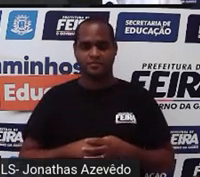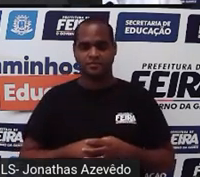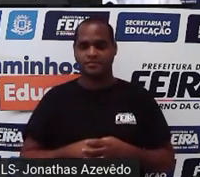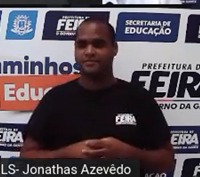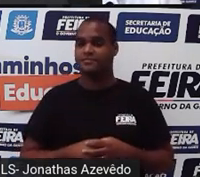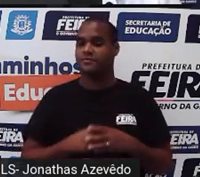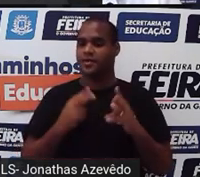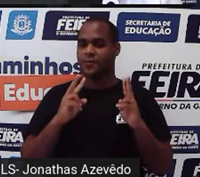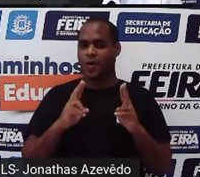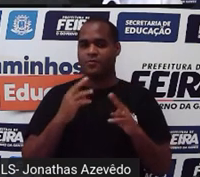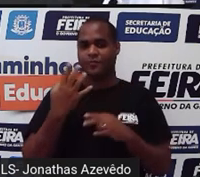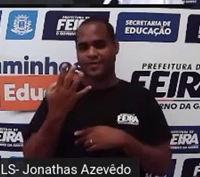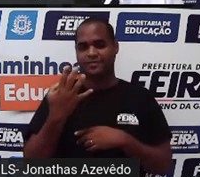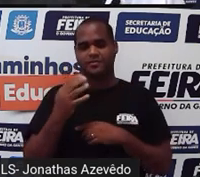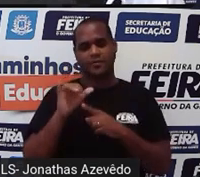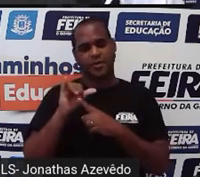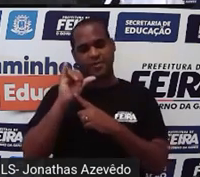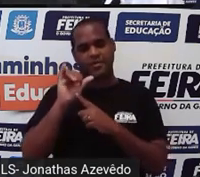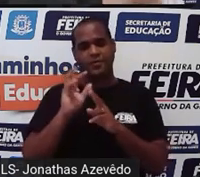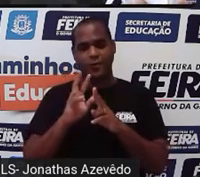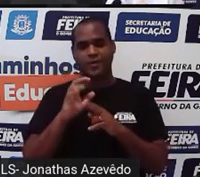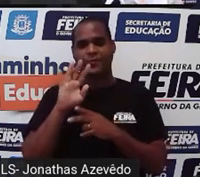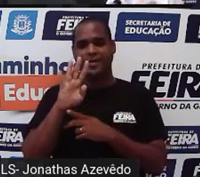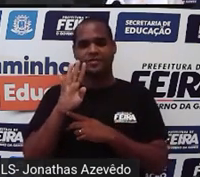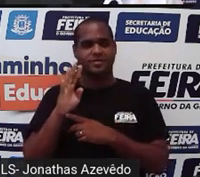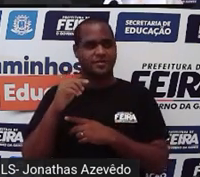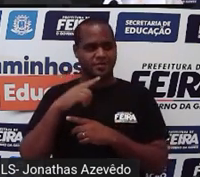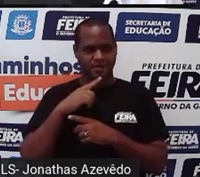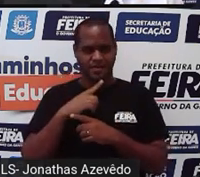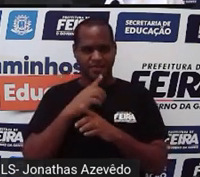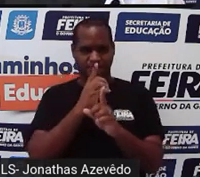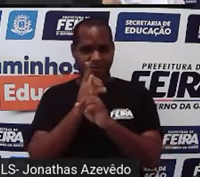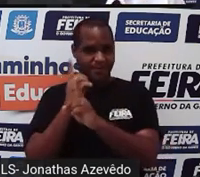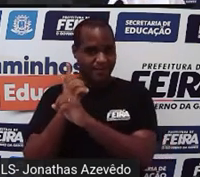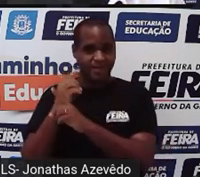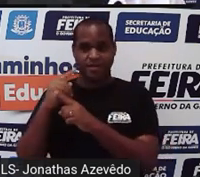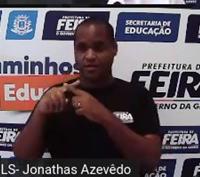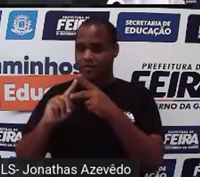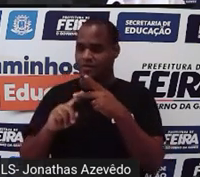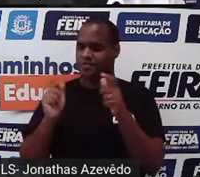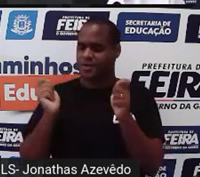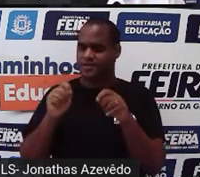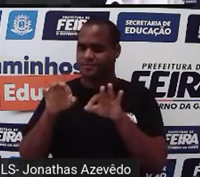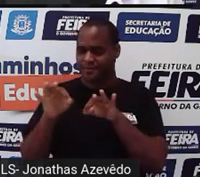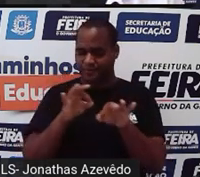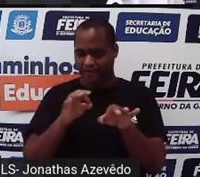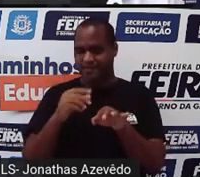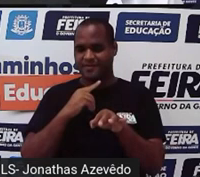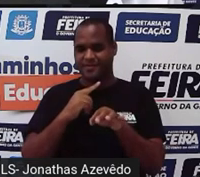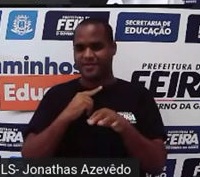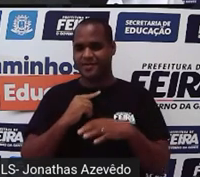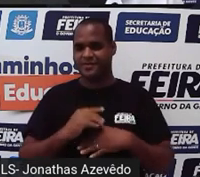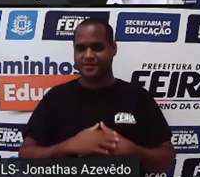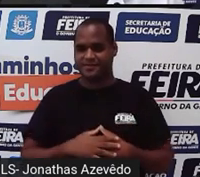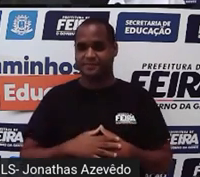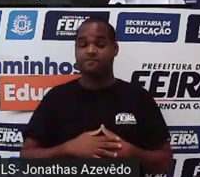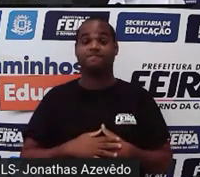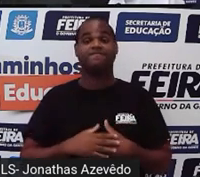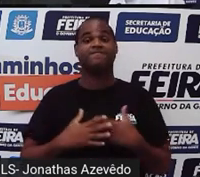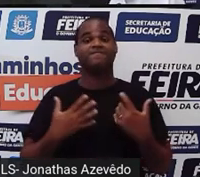e vai ser igual a quatro então Y = 4 a gente já tinha achado isso pelas outras duas formas de resolver olha só E